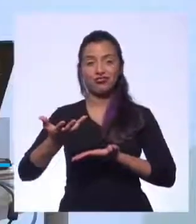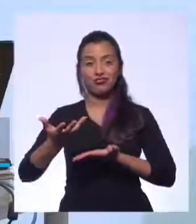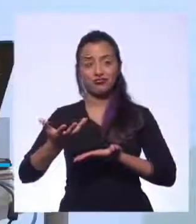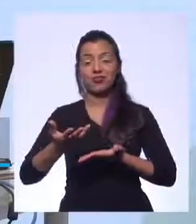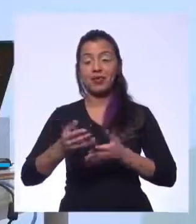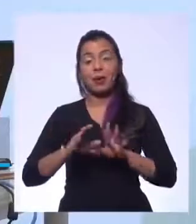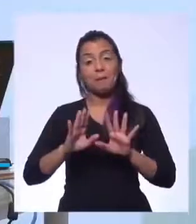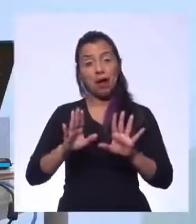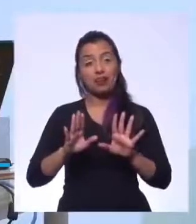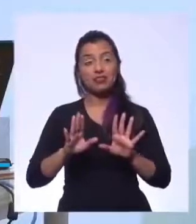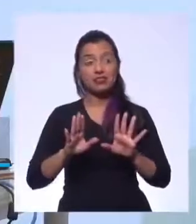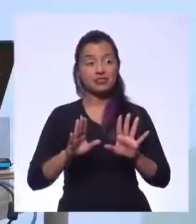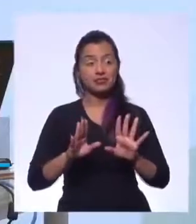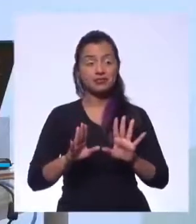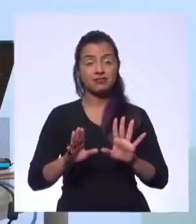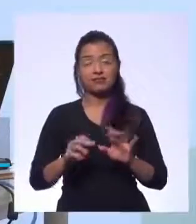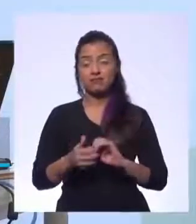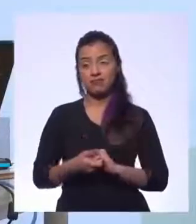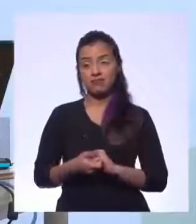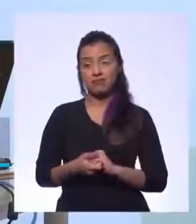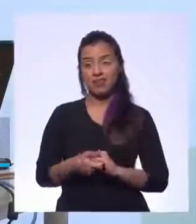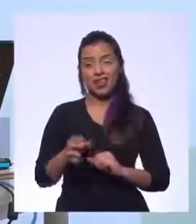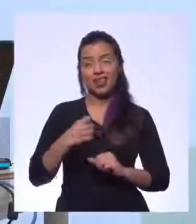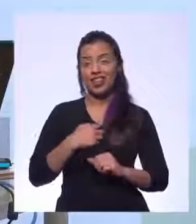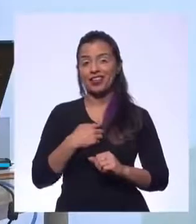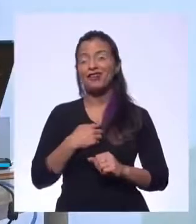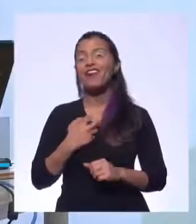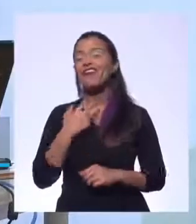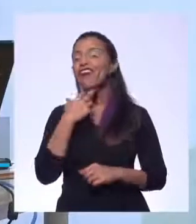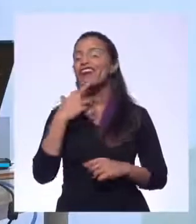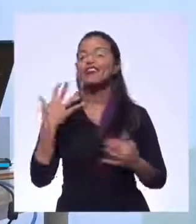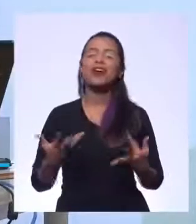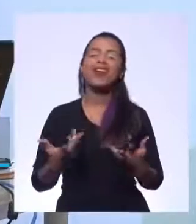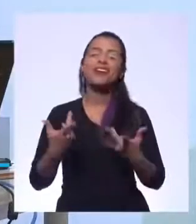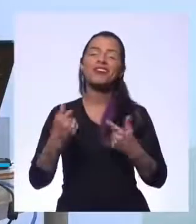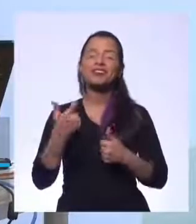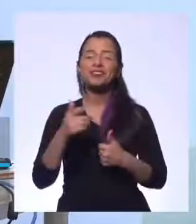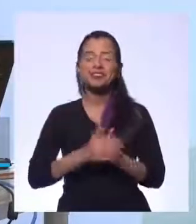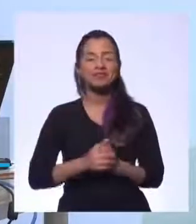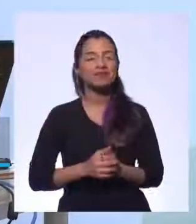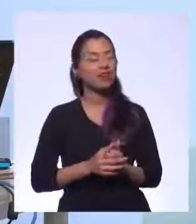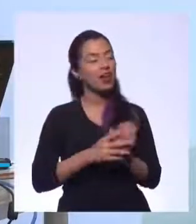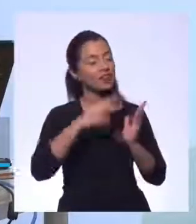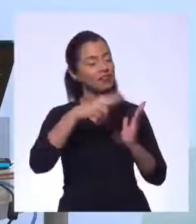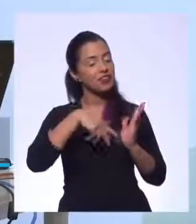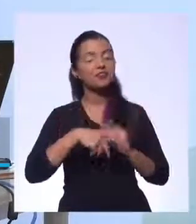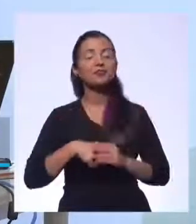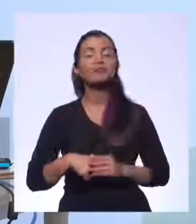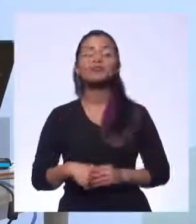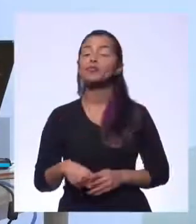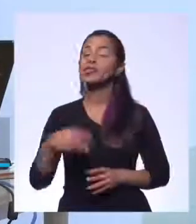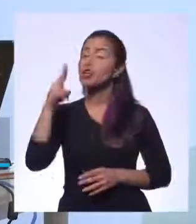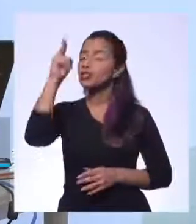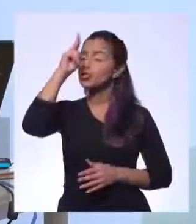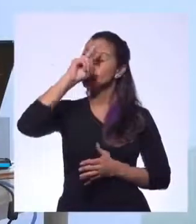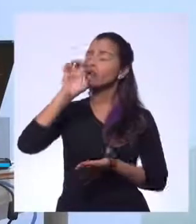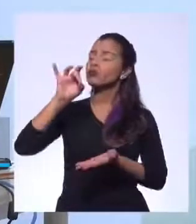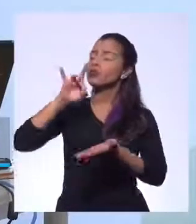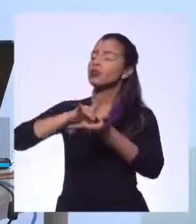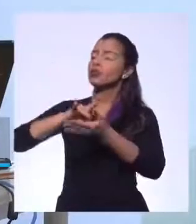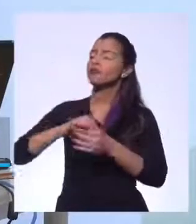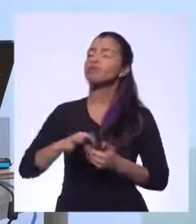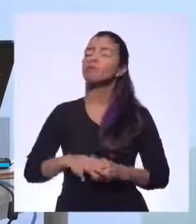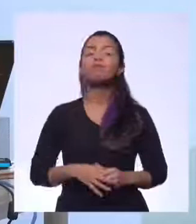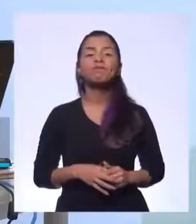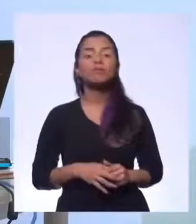toda essa vocação artística para vozes. Então vamos lá. Leia. A história oficial. O dia estava